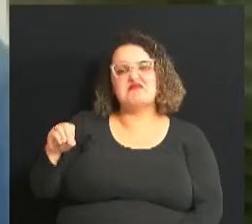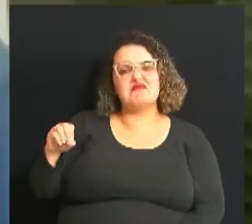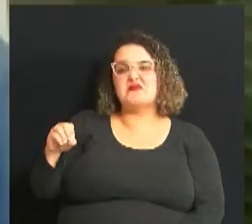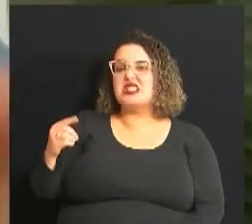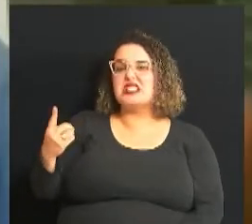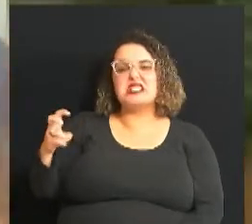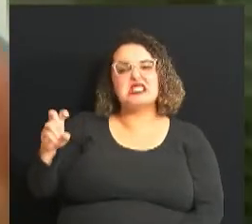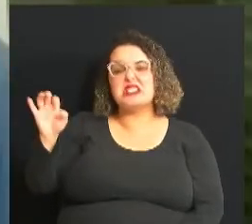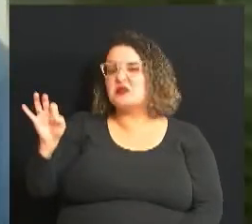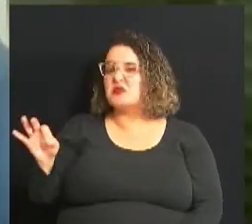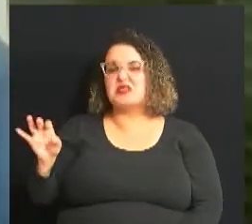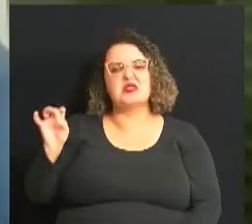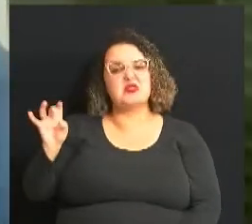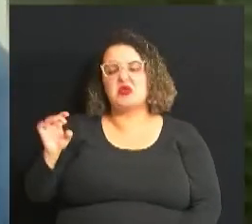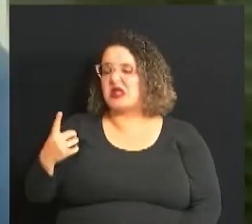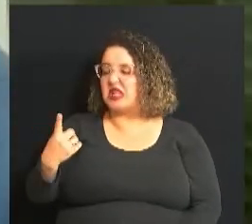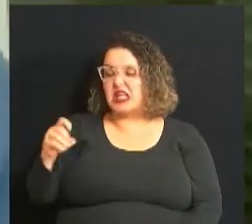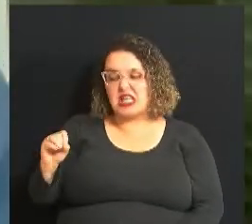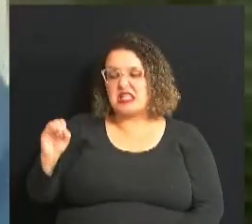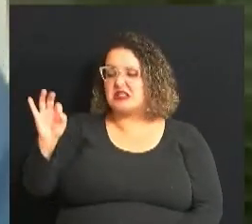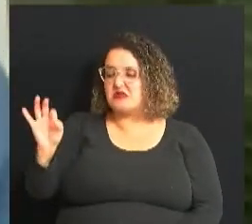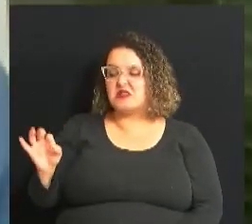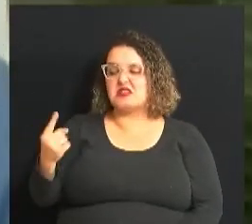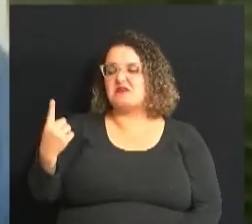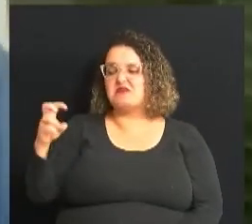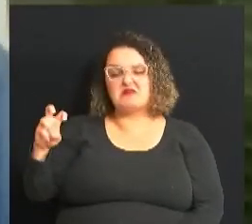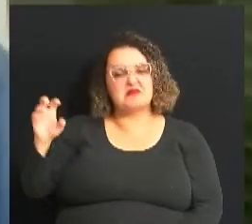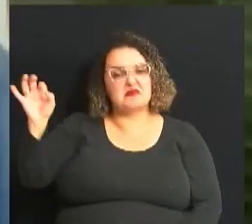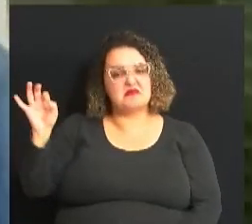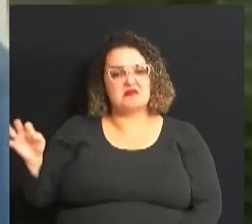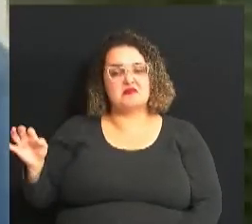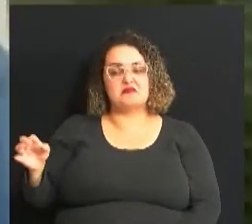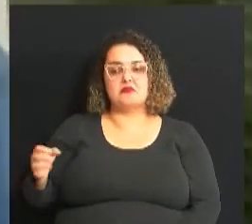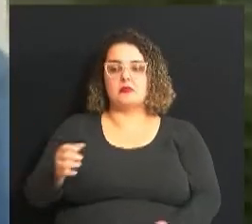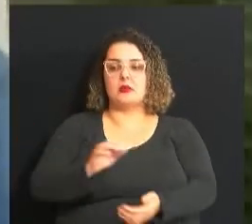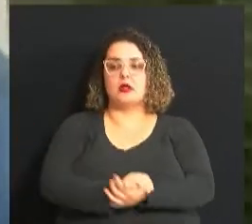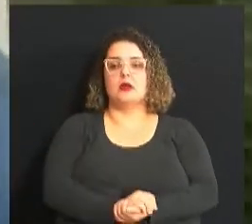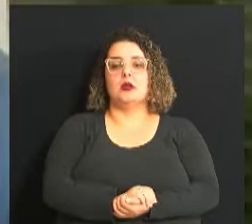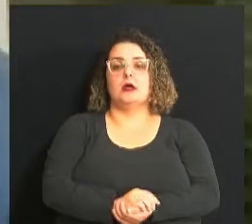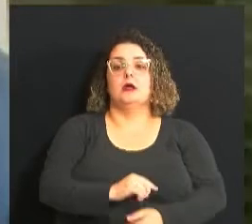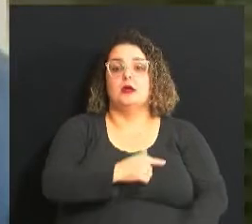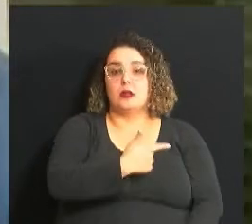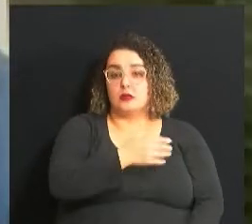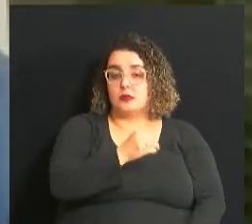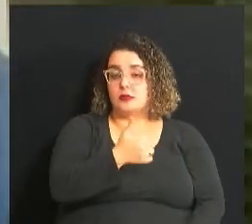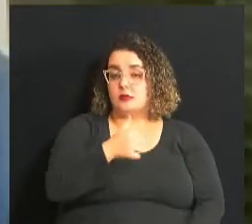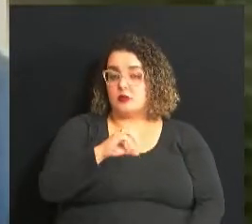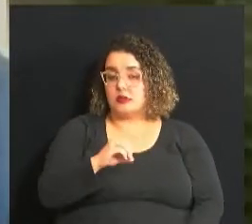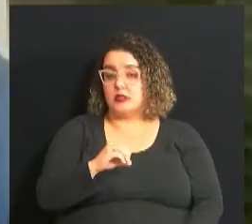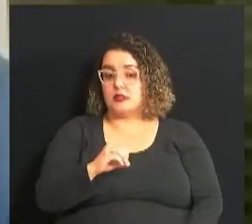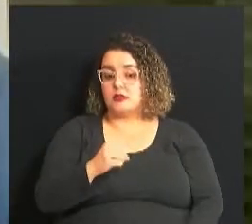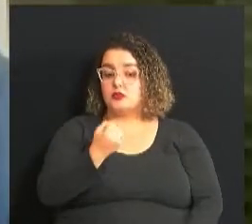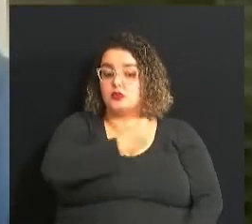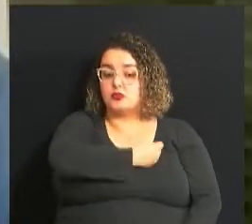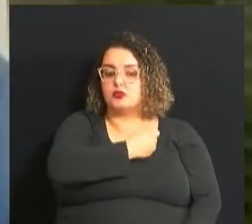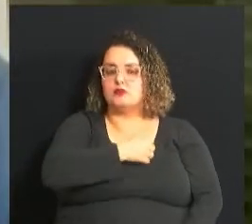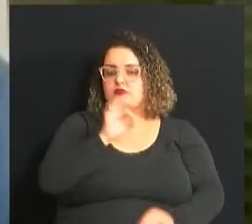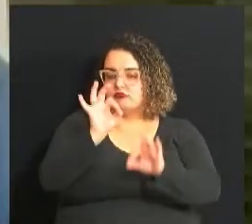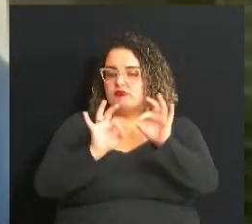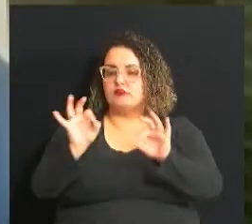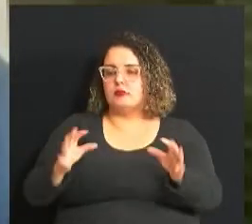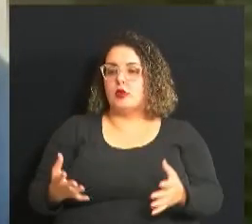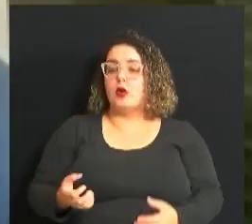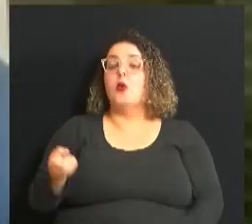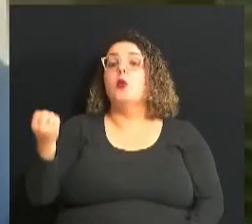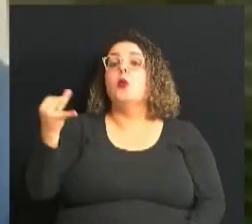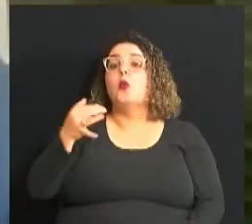foi fechado um número interessante, no seguinte sentido: quantas mulheres foram ao